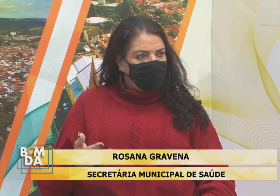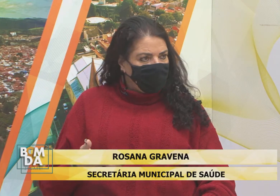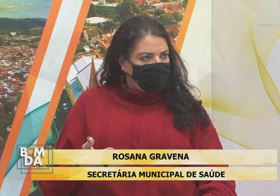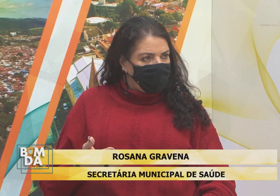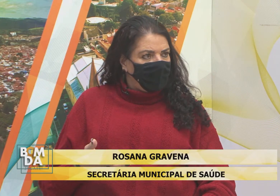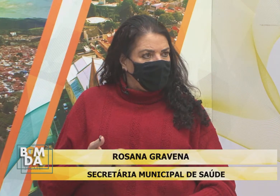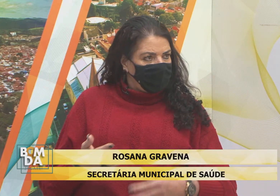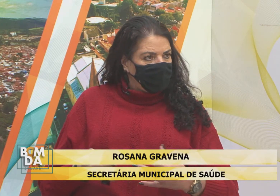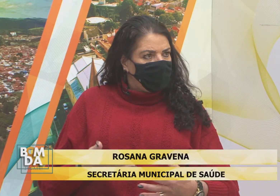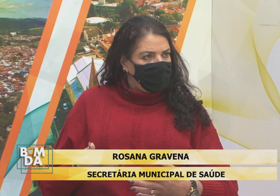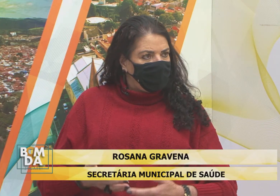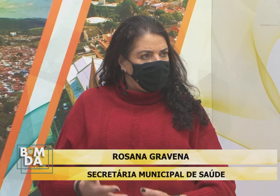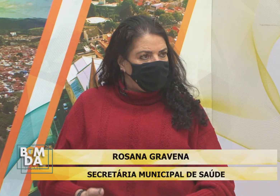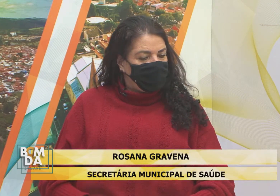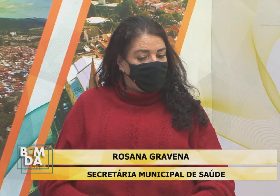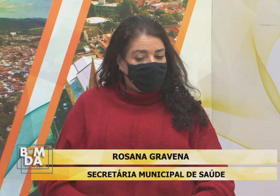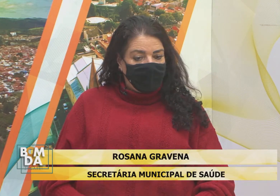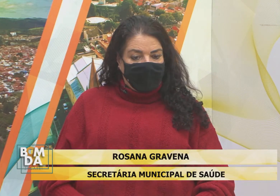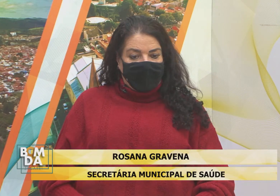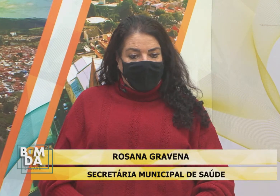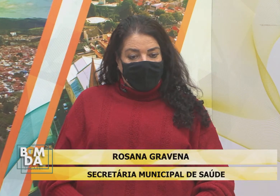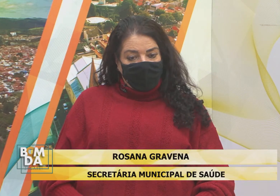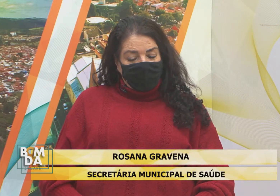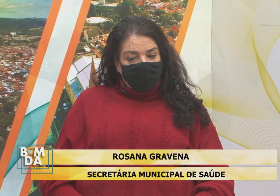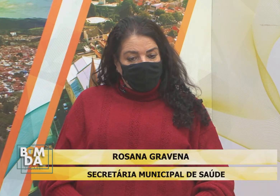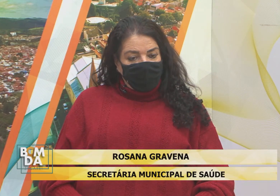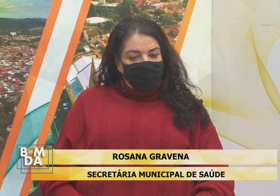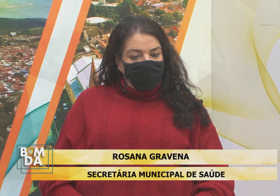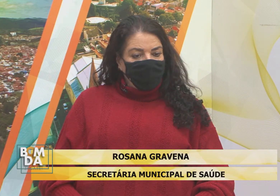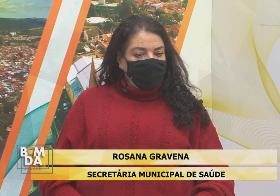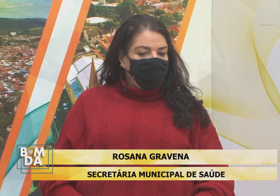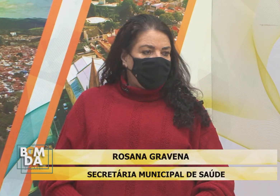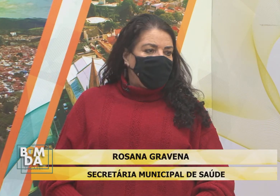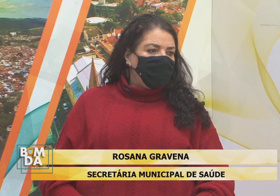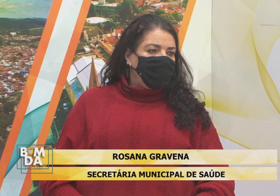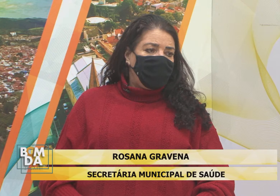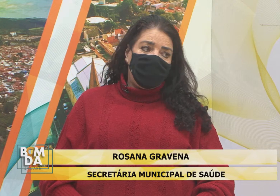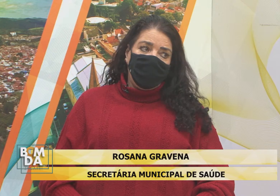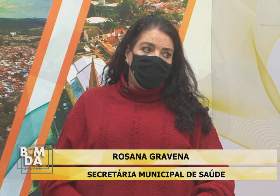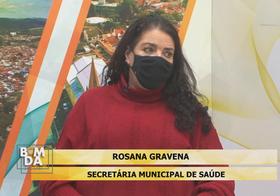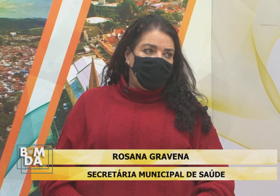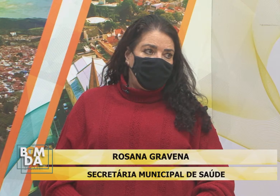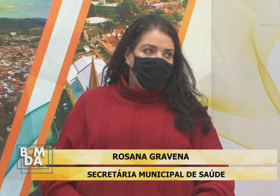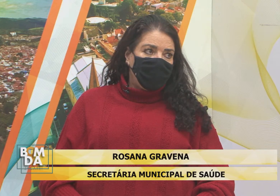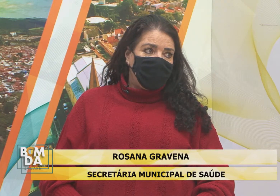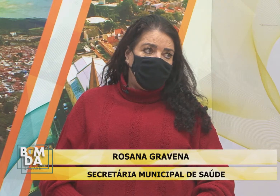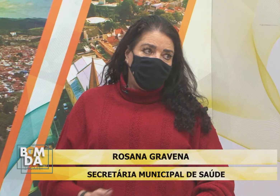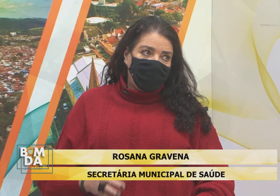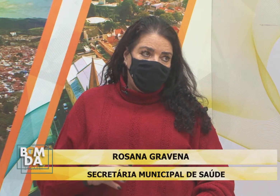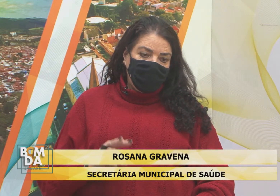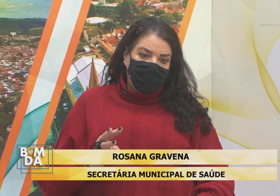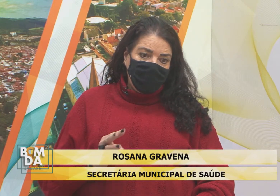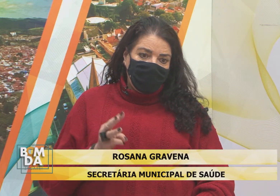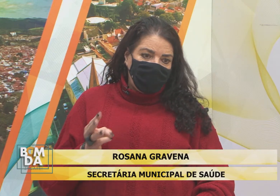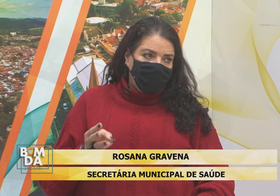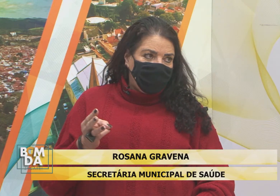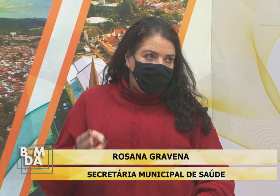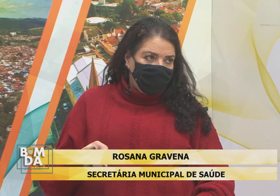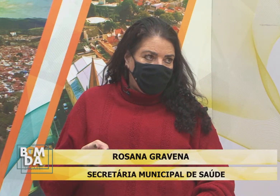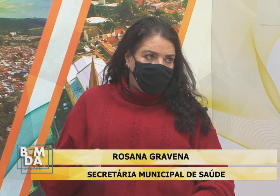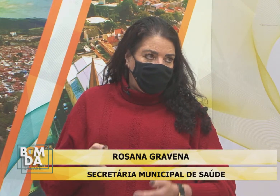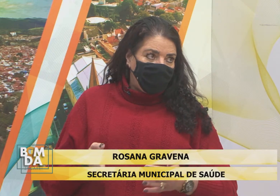tenha muita gente, que circule muitas pessoas. Nós estamos com um índice de positividade de 25%, 26%,